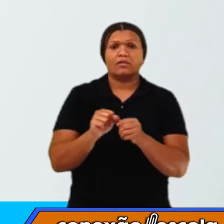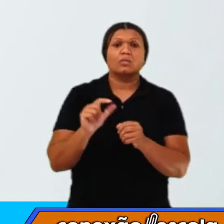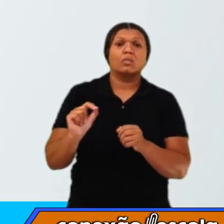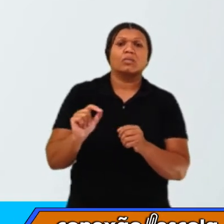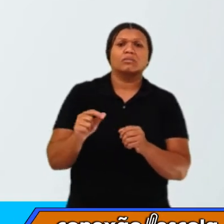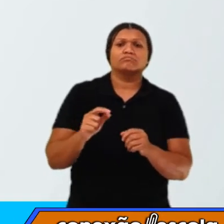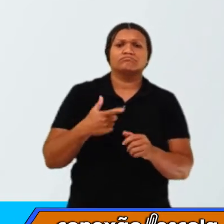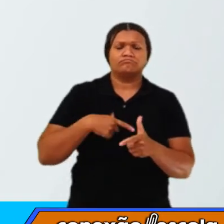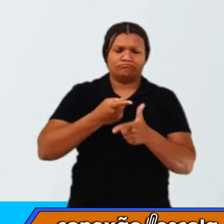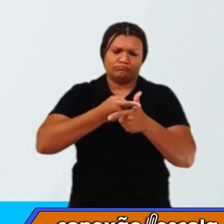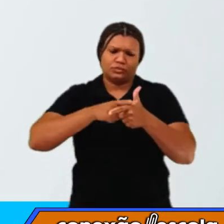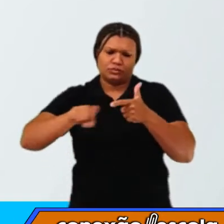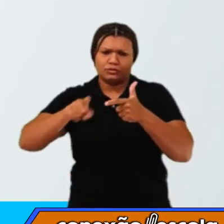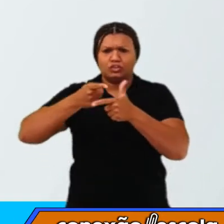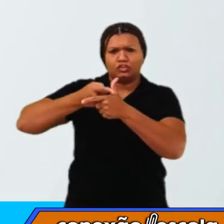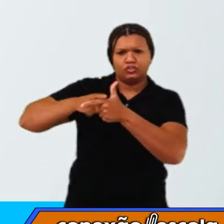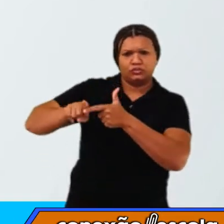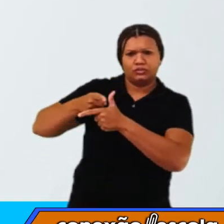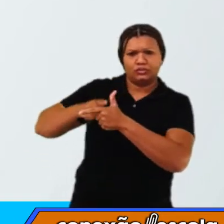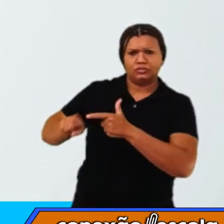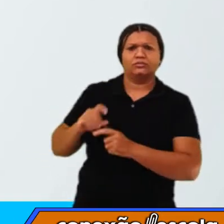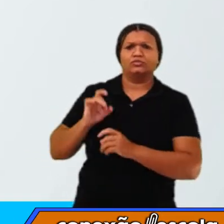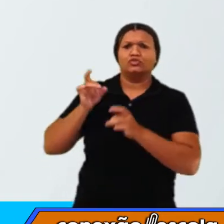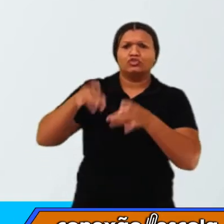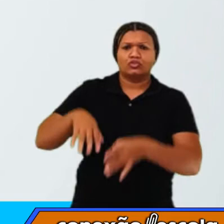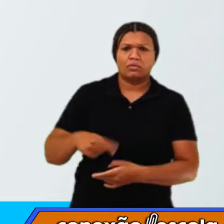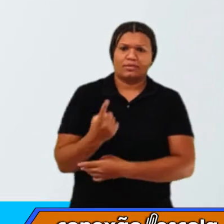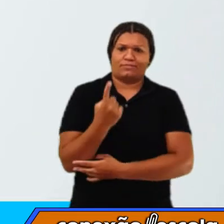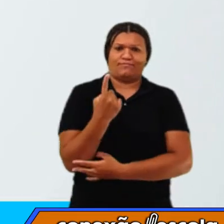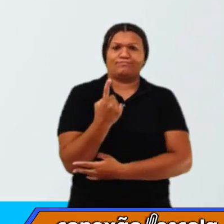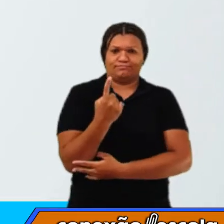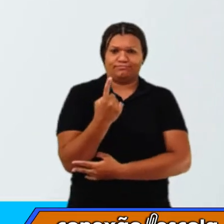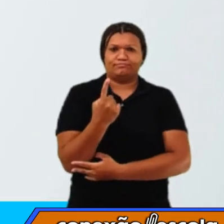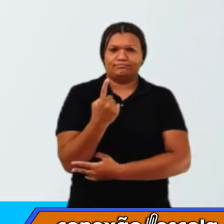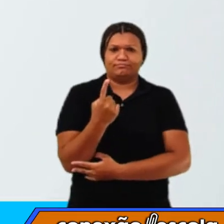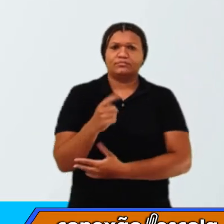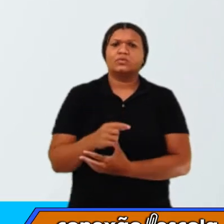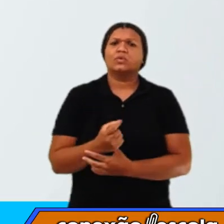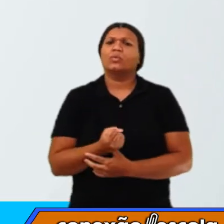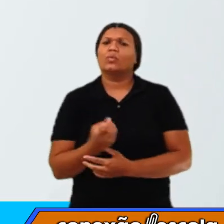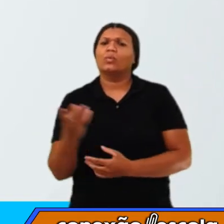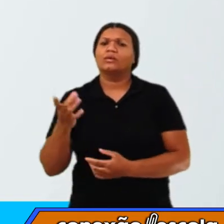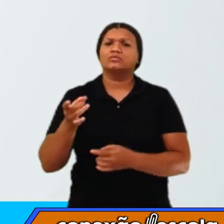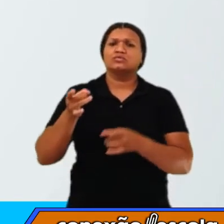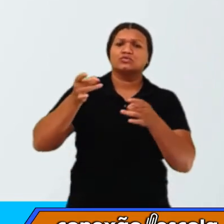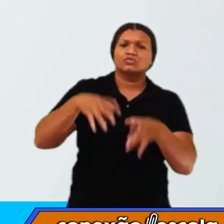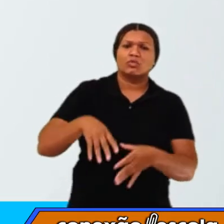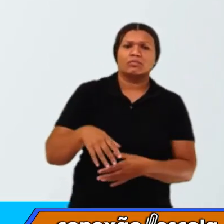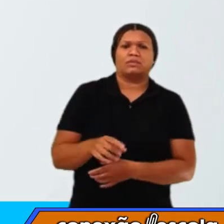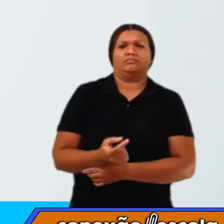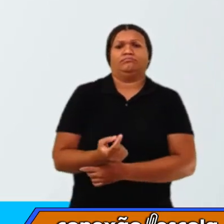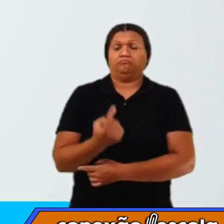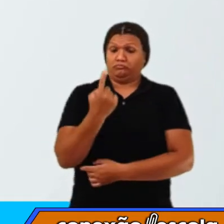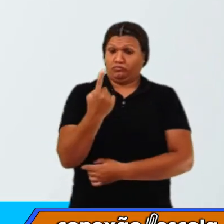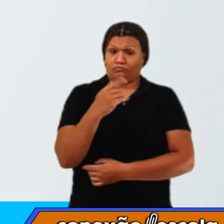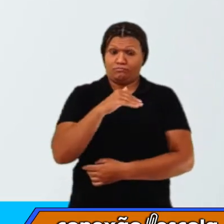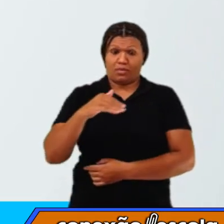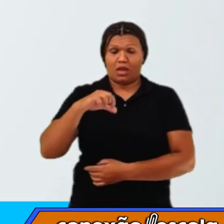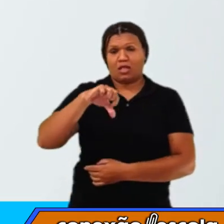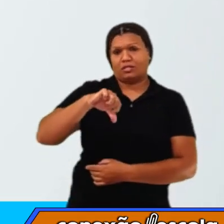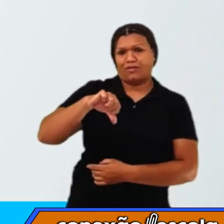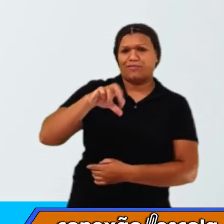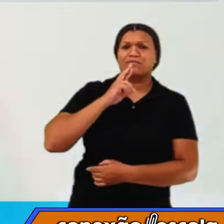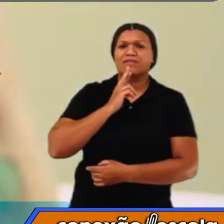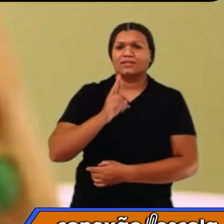13 dividido para 3 dá um ficou o numerador e no denominador ficou quanto três vezes 39 Olha a resposta